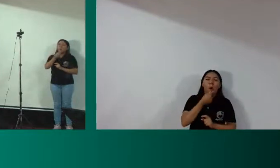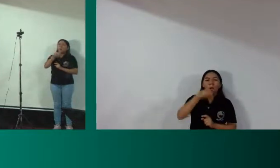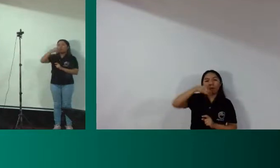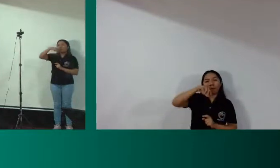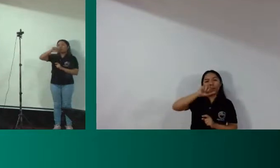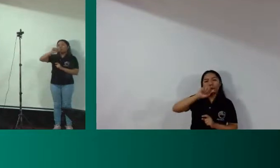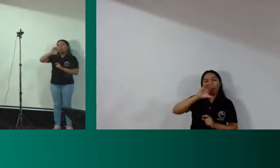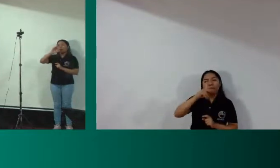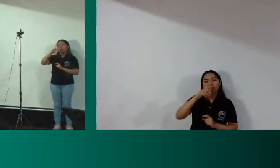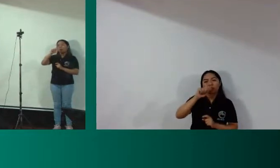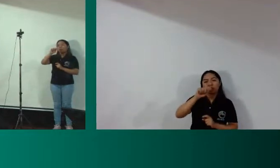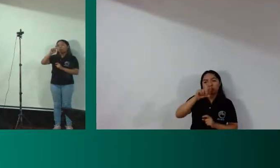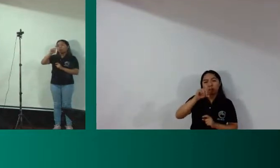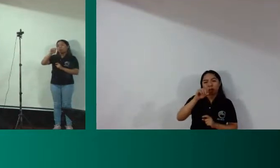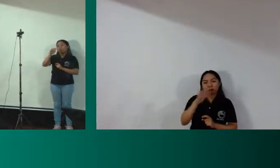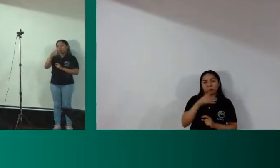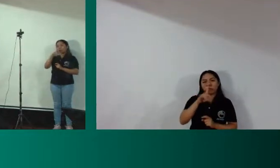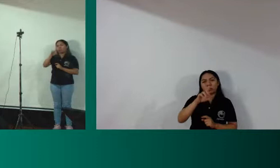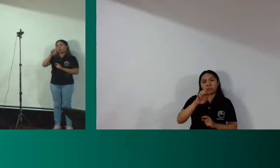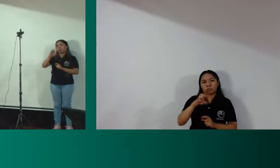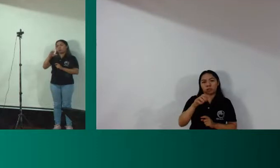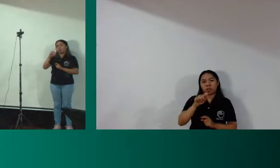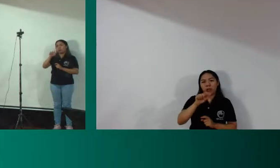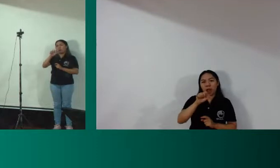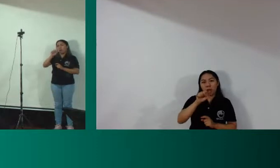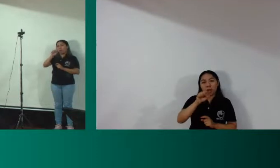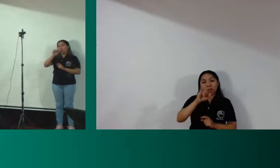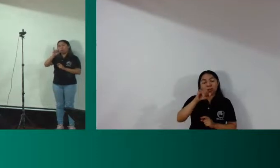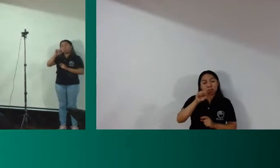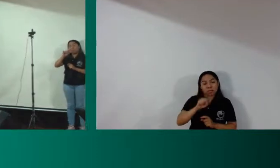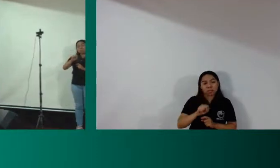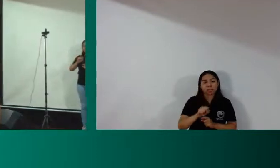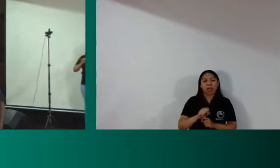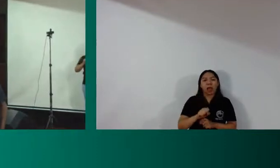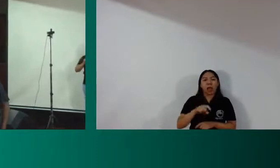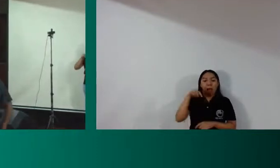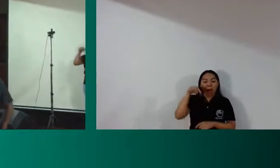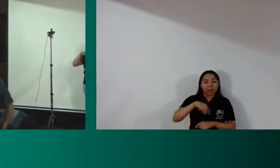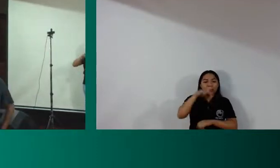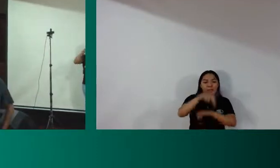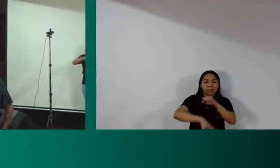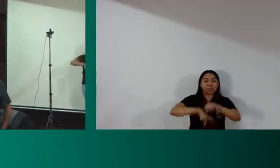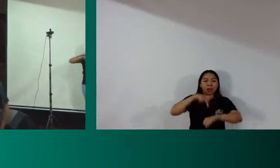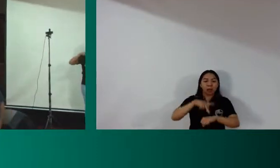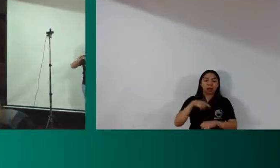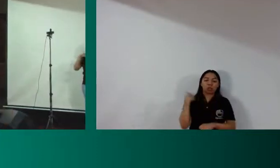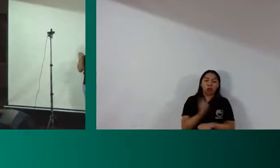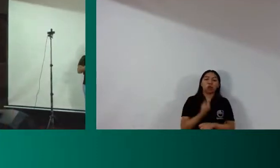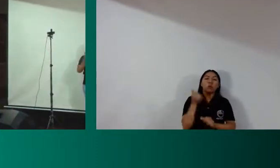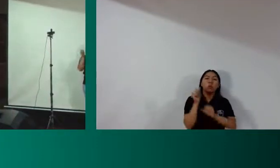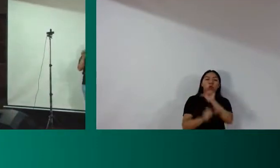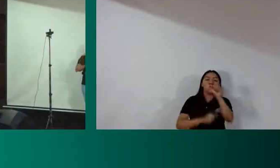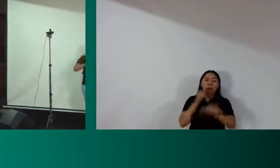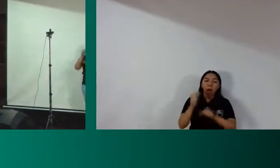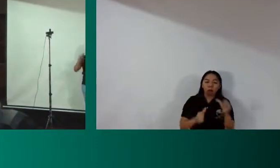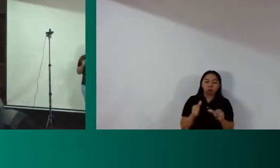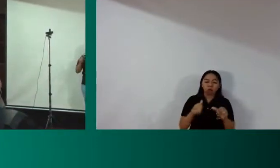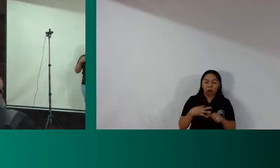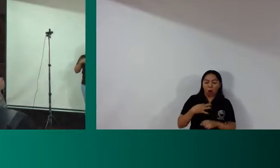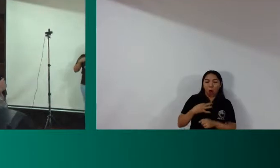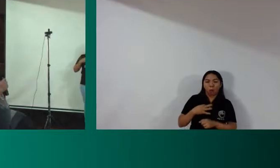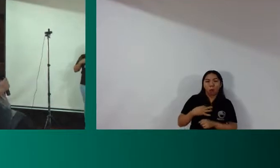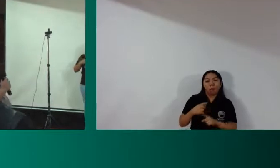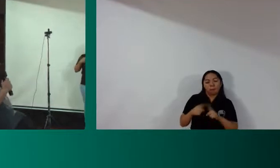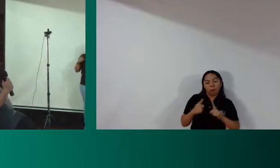de Assis que disse que aqui nesse país nós mudamos para permanecer os mesmos mudamos de roupa sem trocar de pele né e